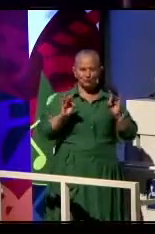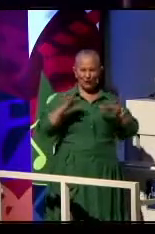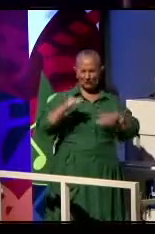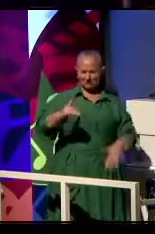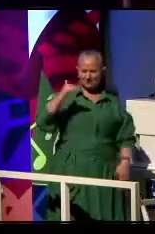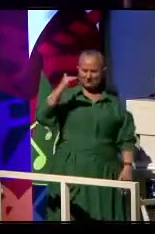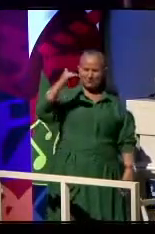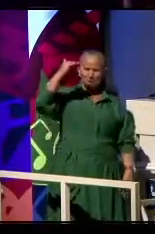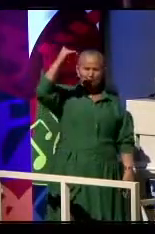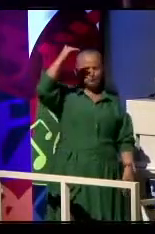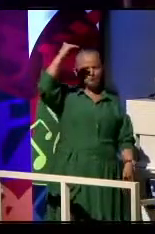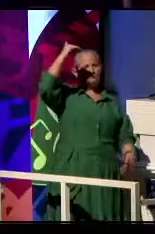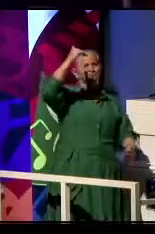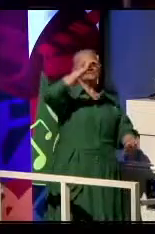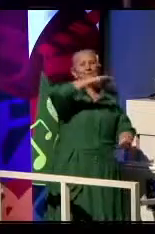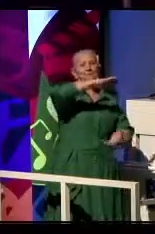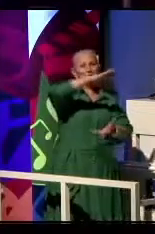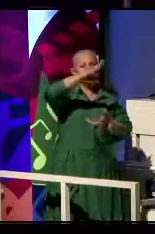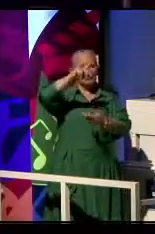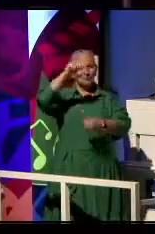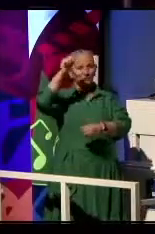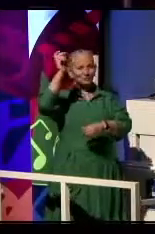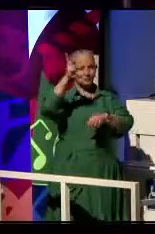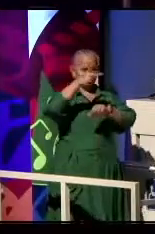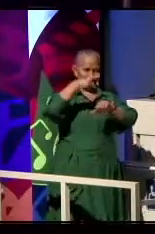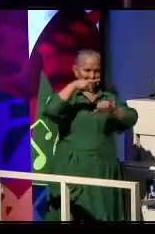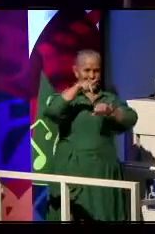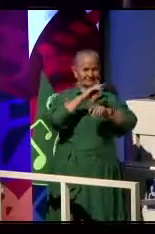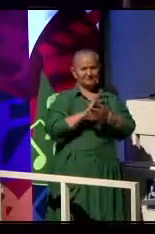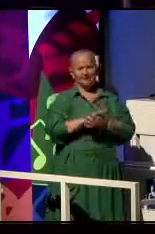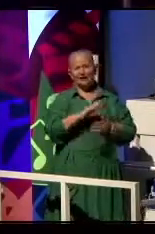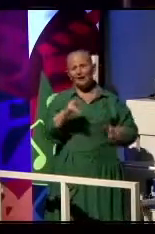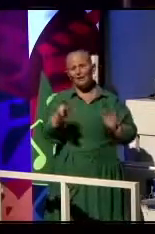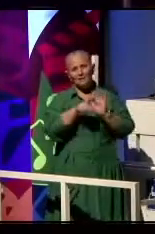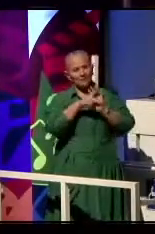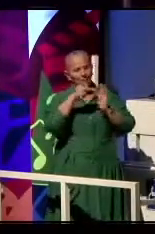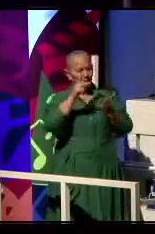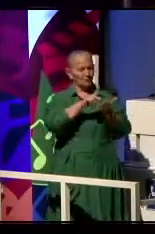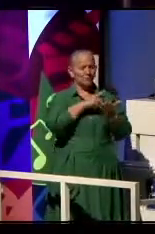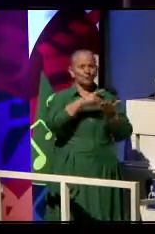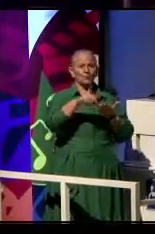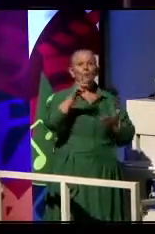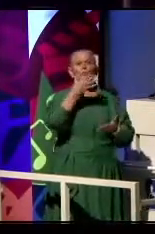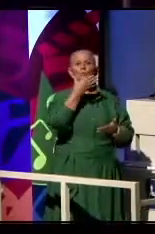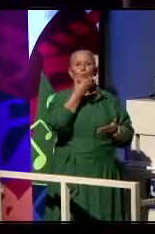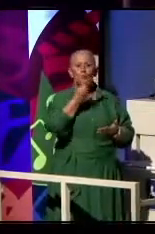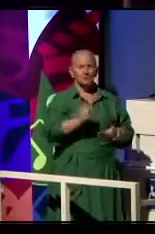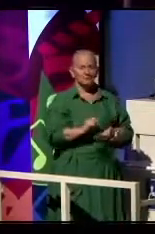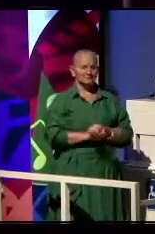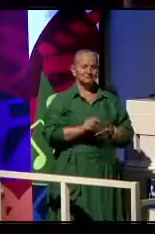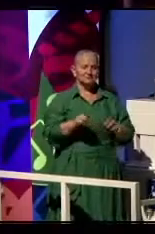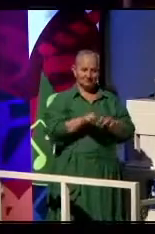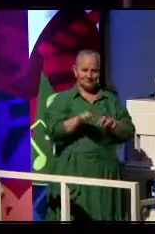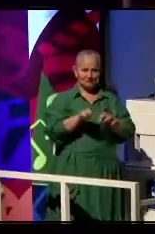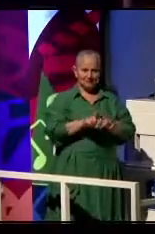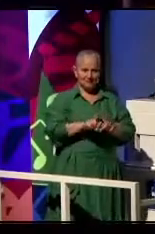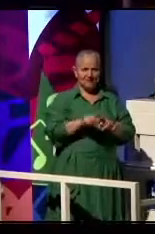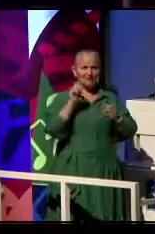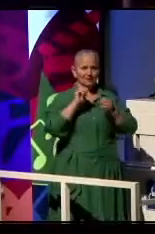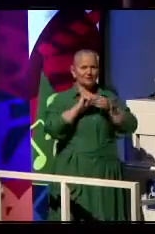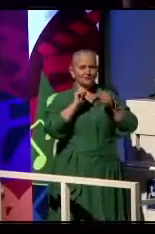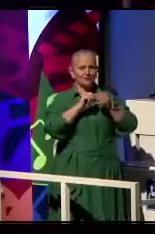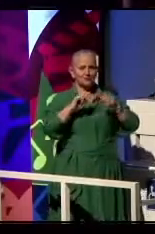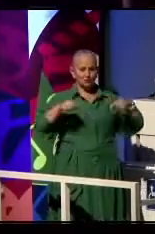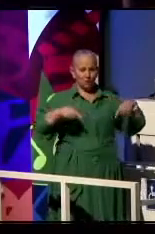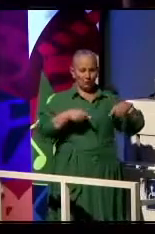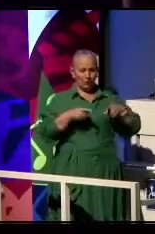e no mundo. Milton Nascimento é responsável, né, por colocar a música de Minas no mapa mundi. Né? Ele